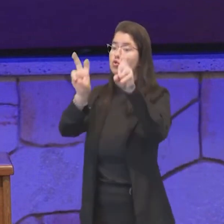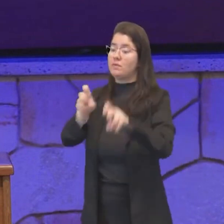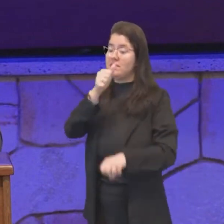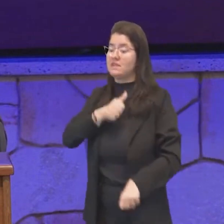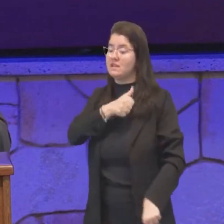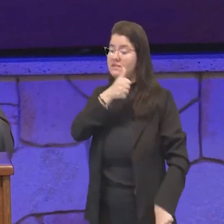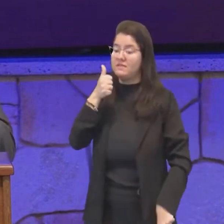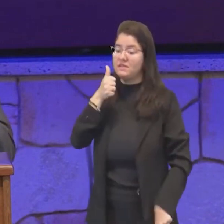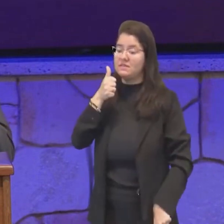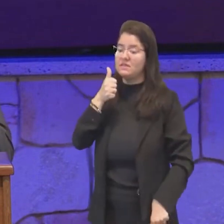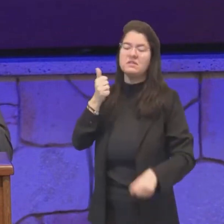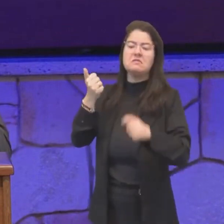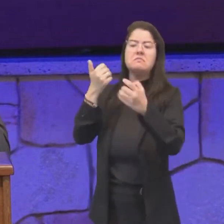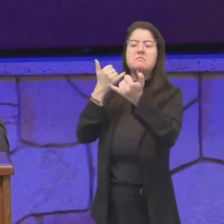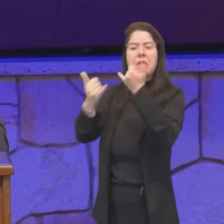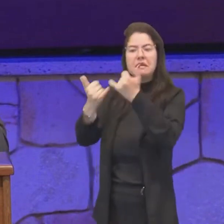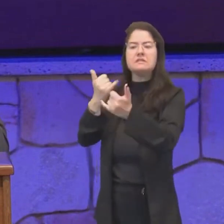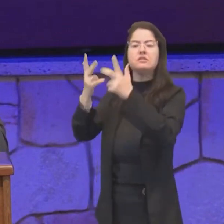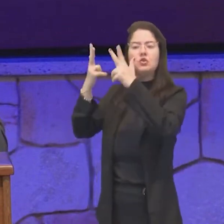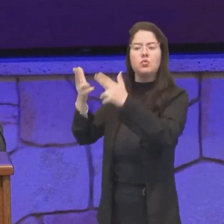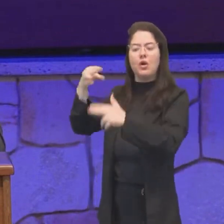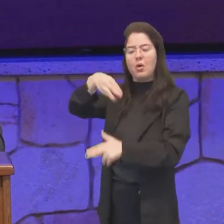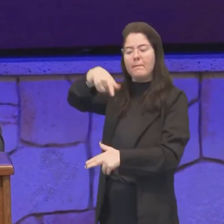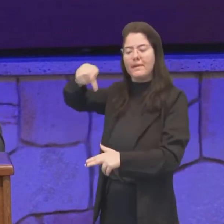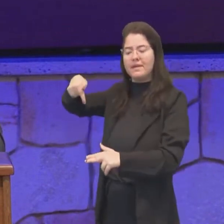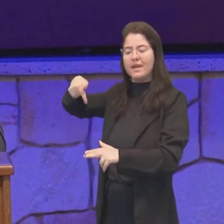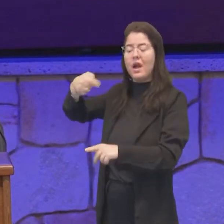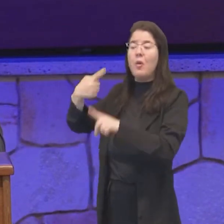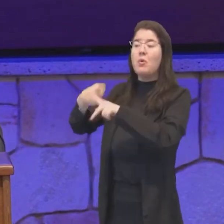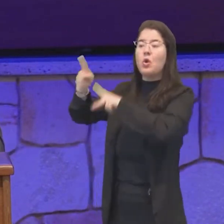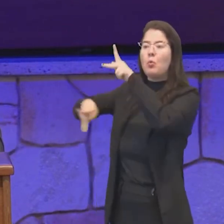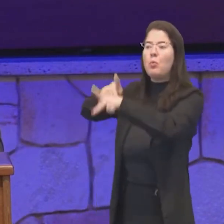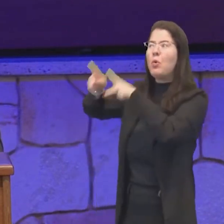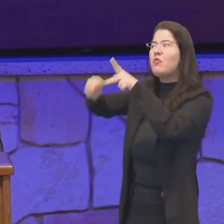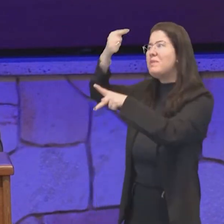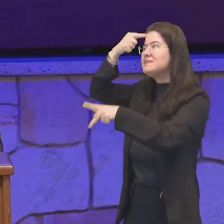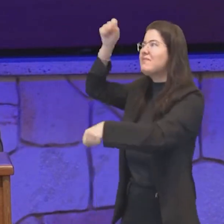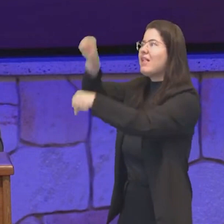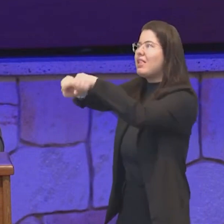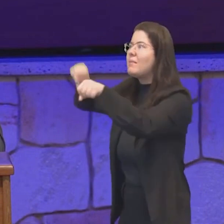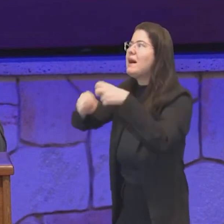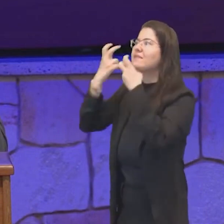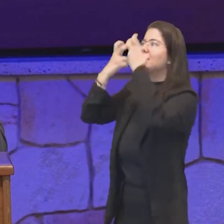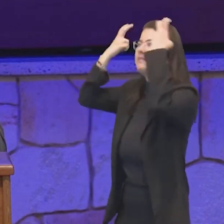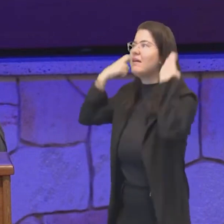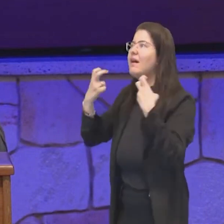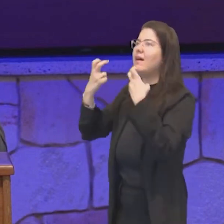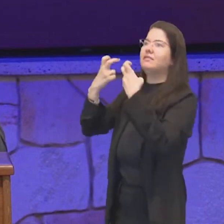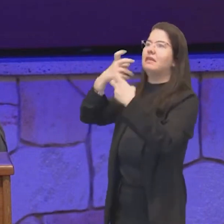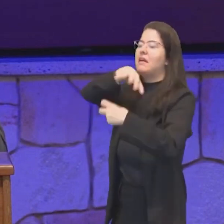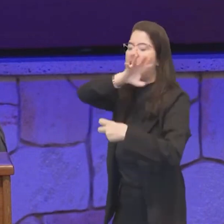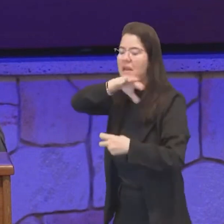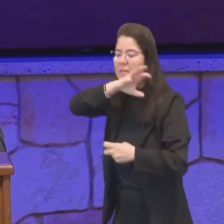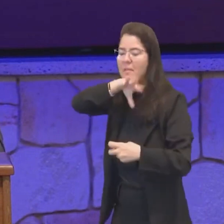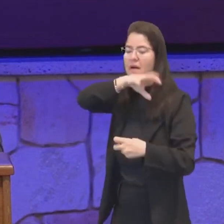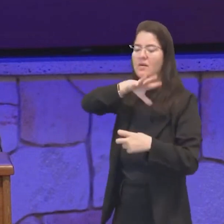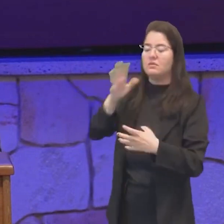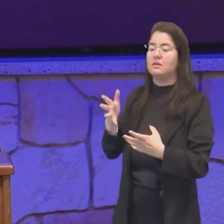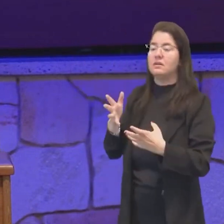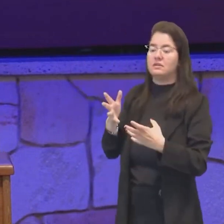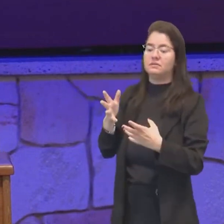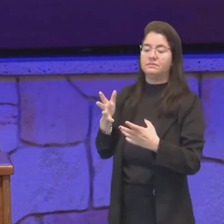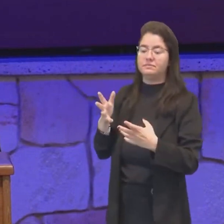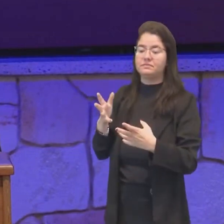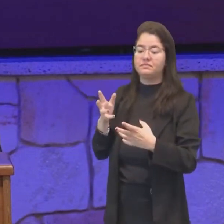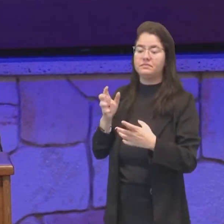é praticamente o assunto lá de Miqueias, em que o povo quer oferecer, quer sacrificar. E Isaías, eu poderia citar